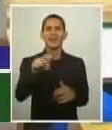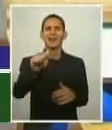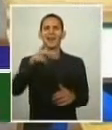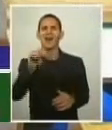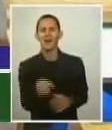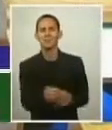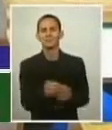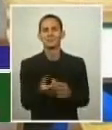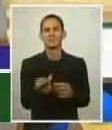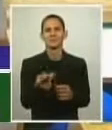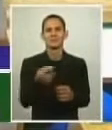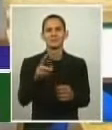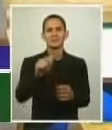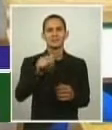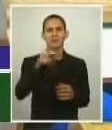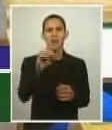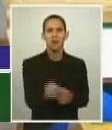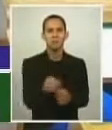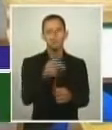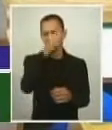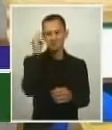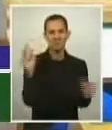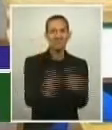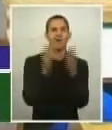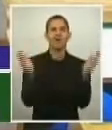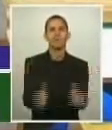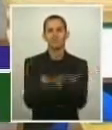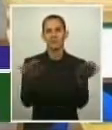trapo e os personalizados